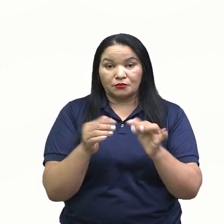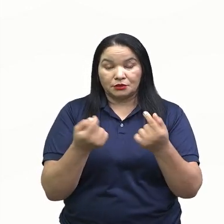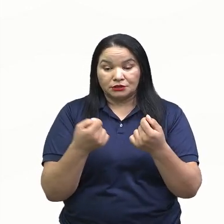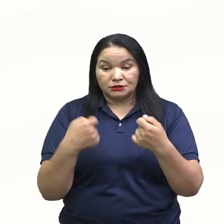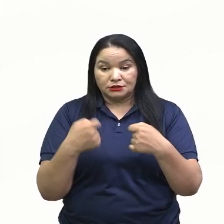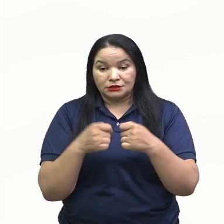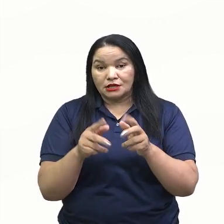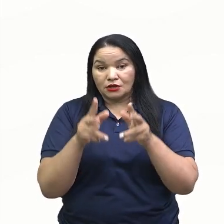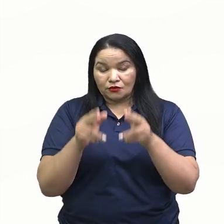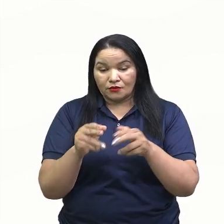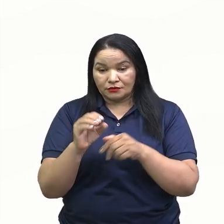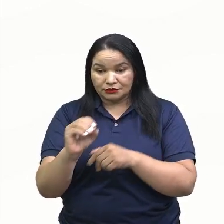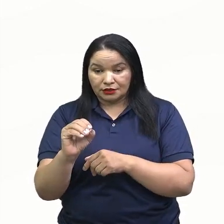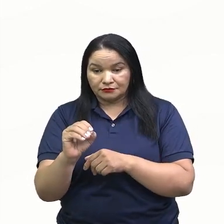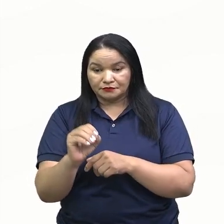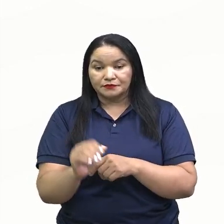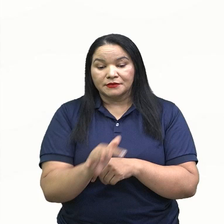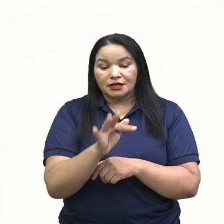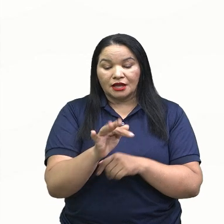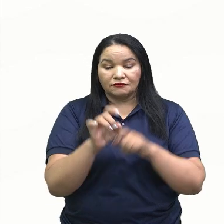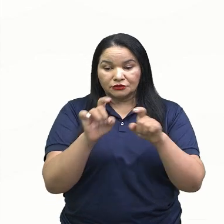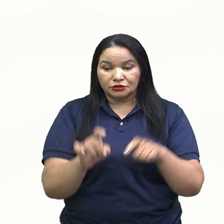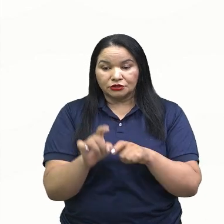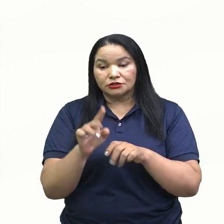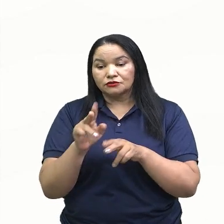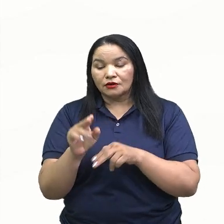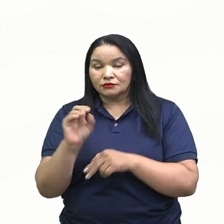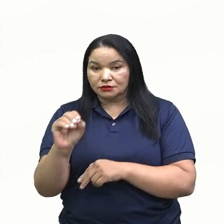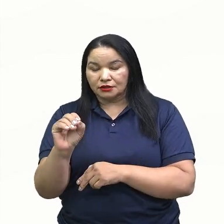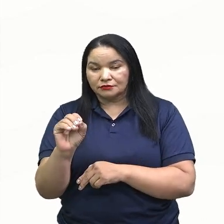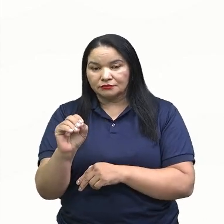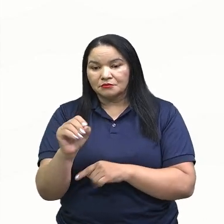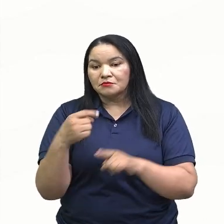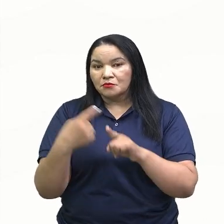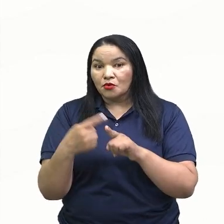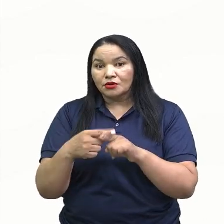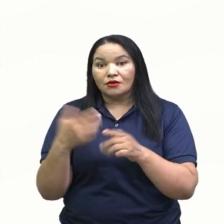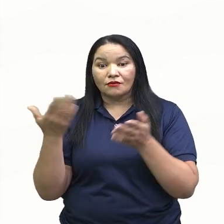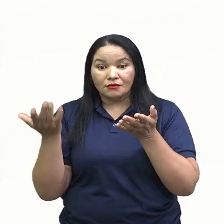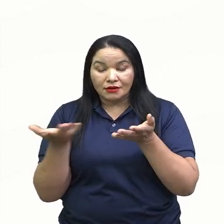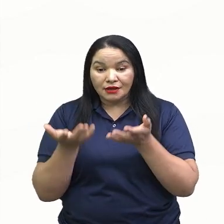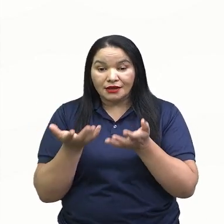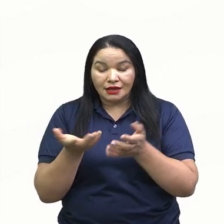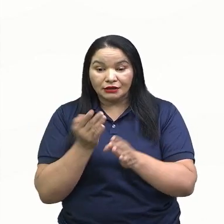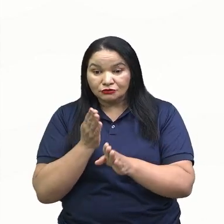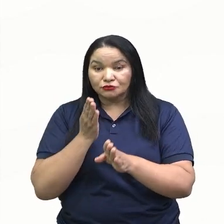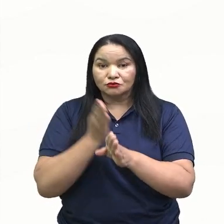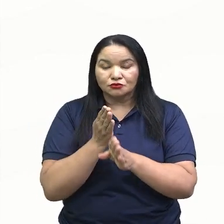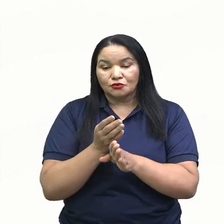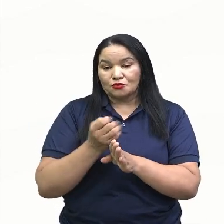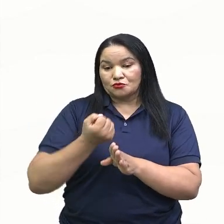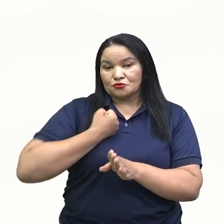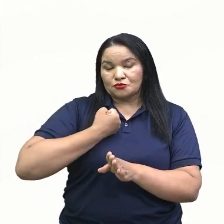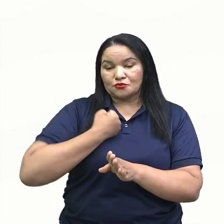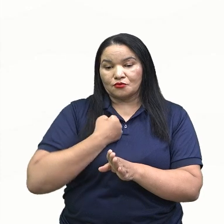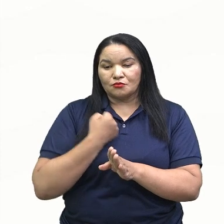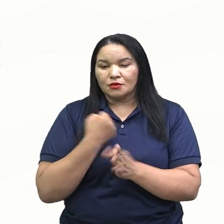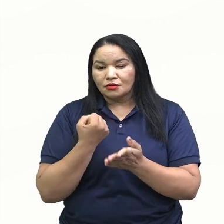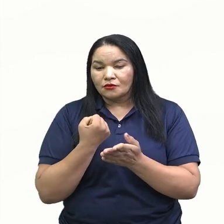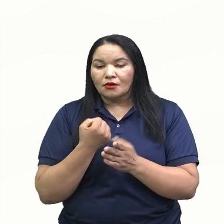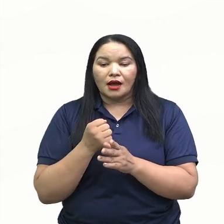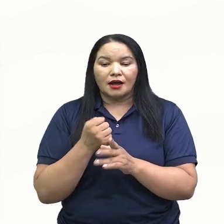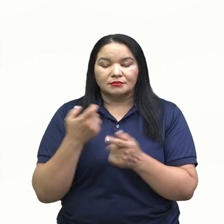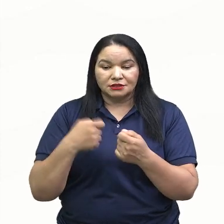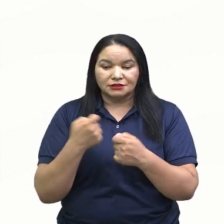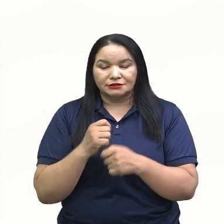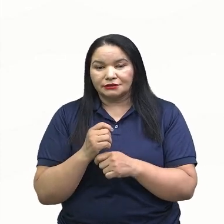zero. Tudo bem? F de x vai ser igualado a zero, porque eu quero descobrir qual é o número que faz esse resultado dar zero. Então, eu vou